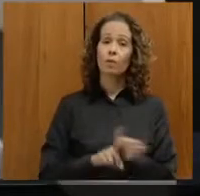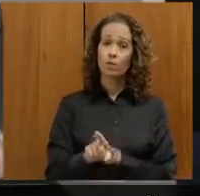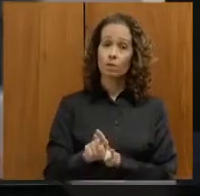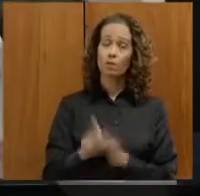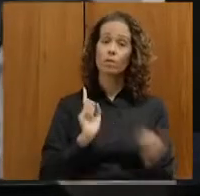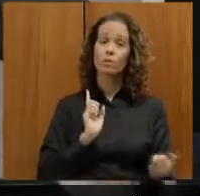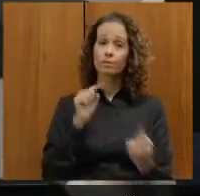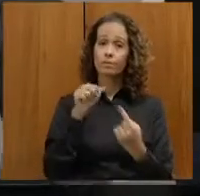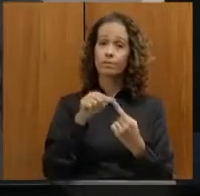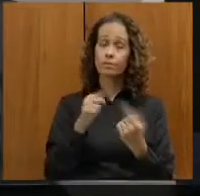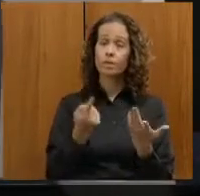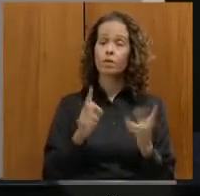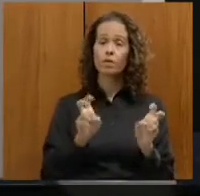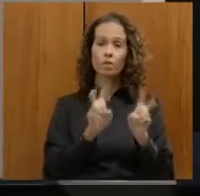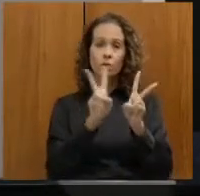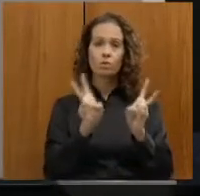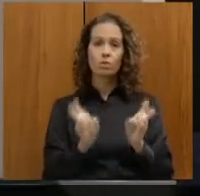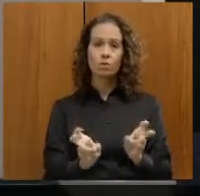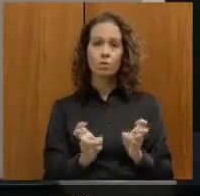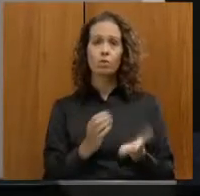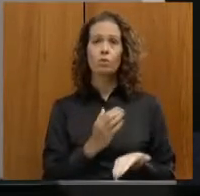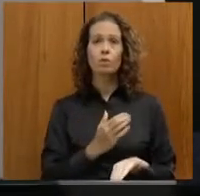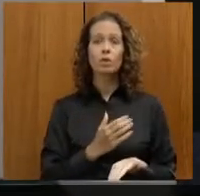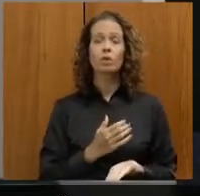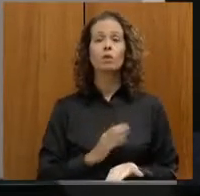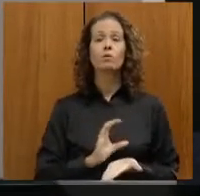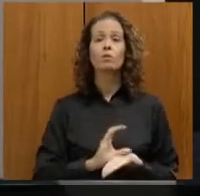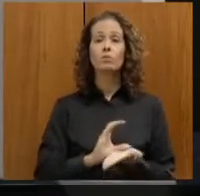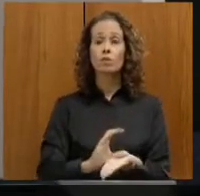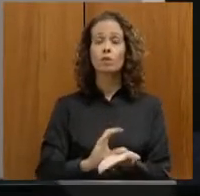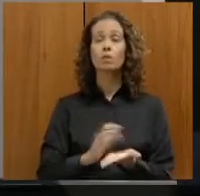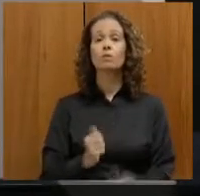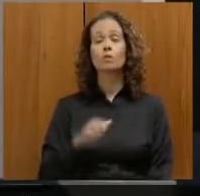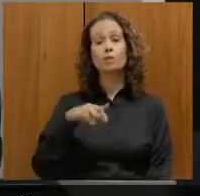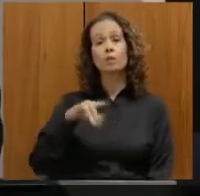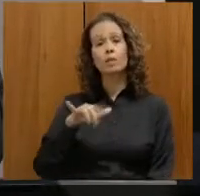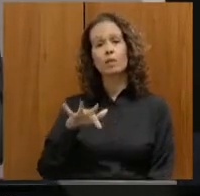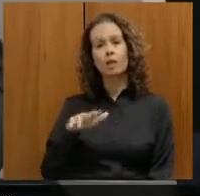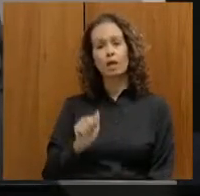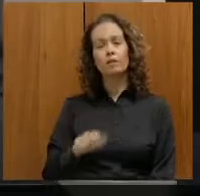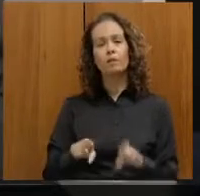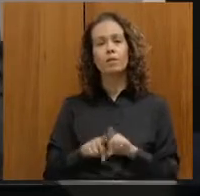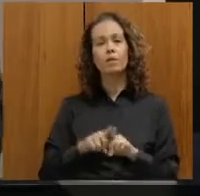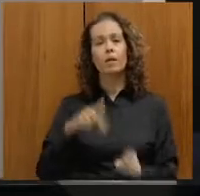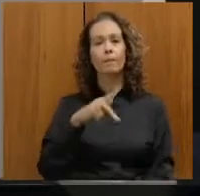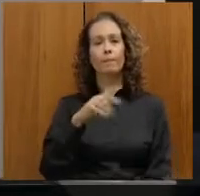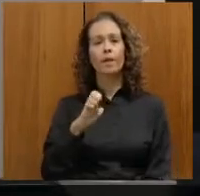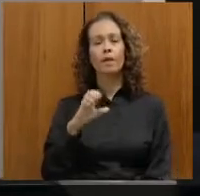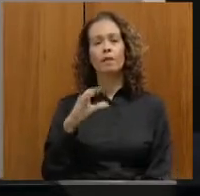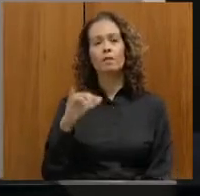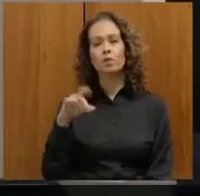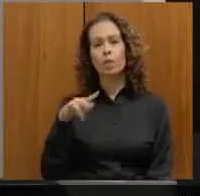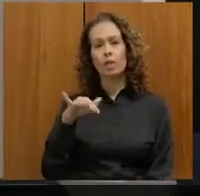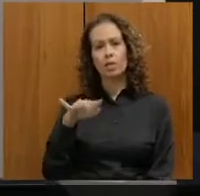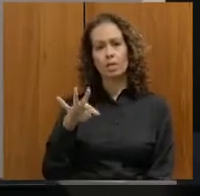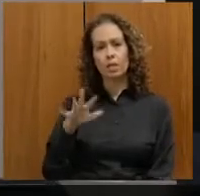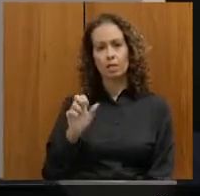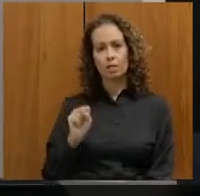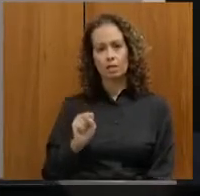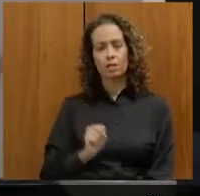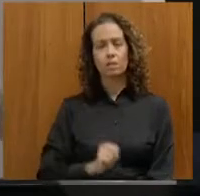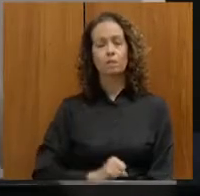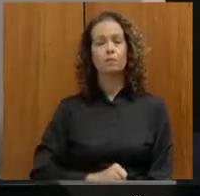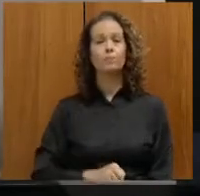a questão da contribuição dos militares e pensionistas segunda pergunta se agradar os o disso aqui